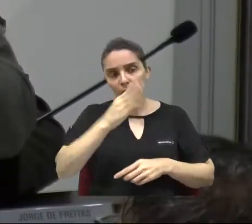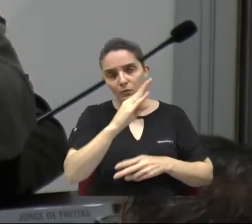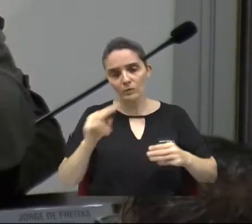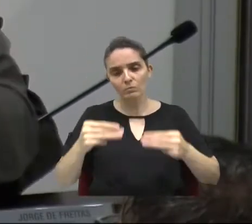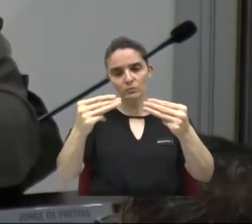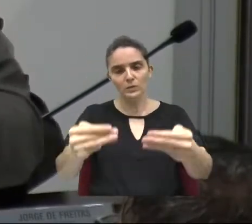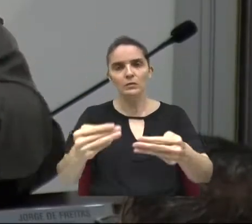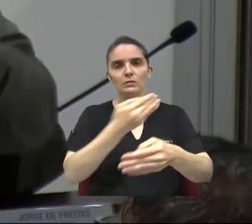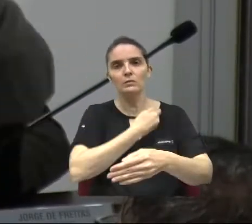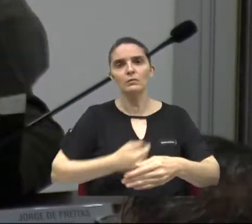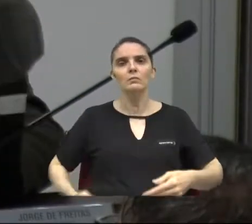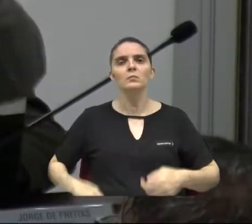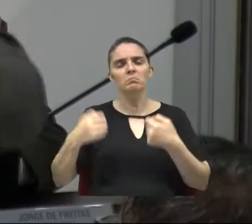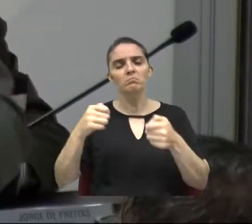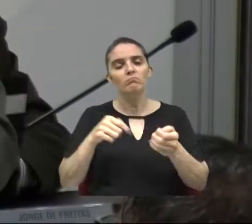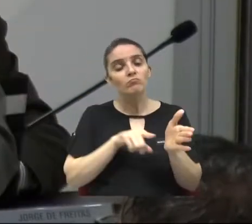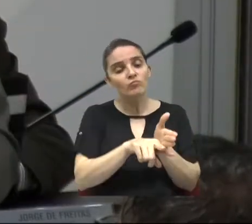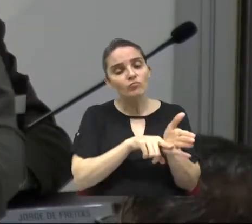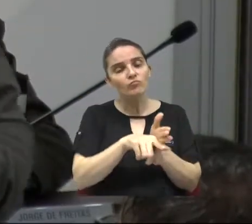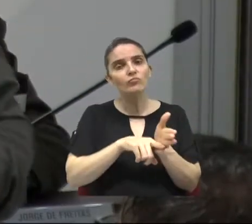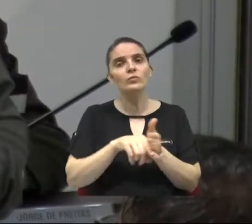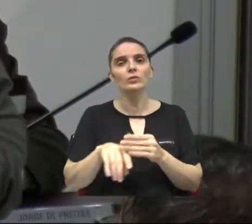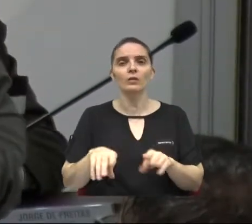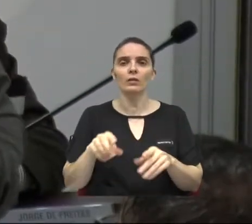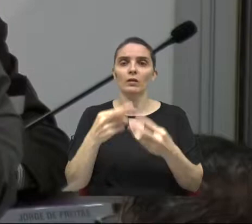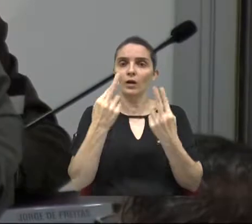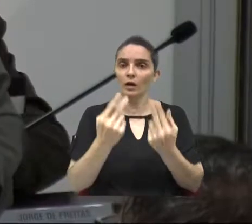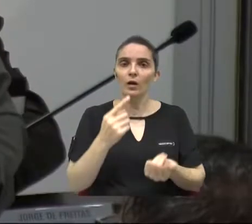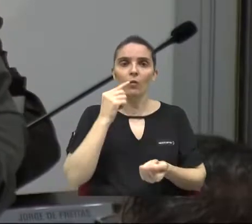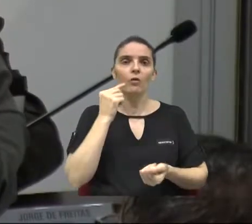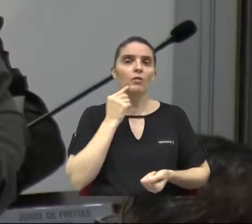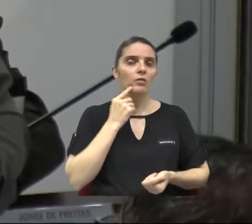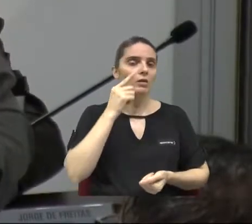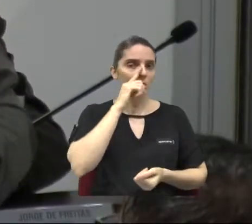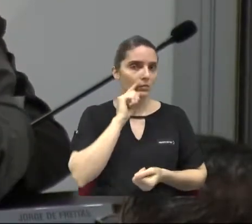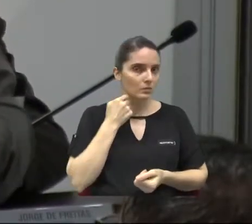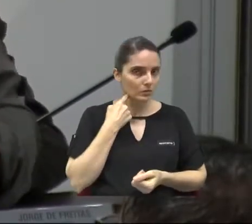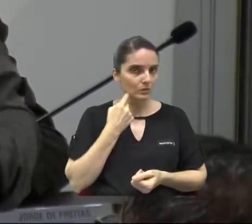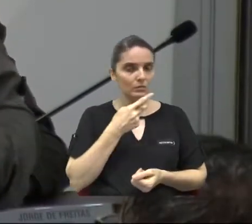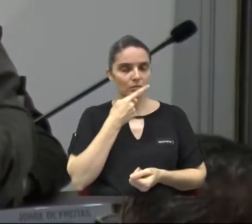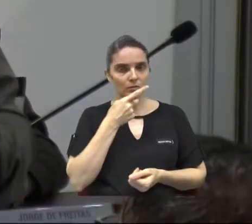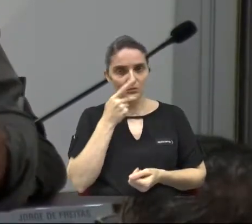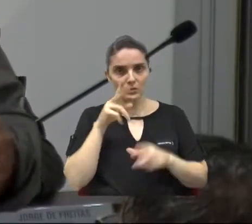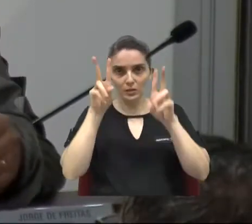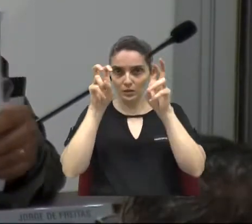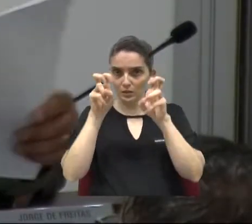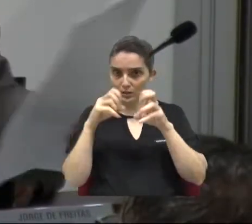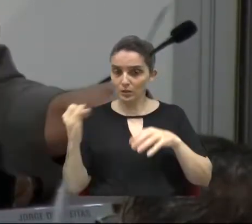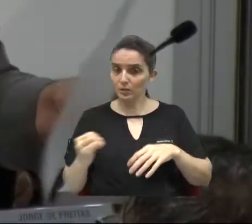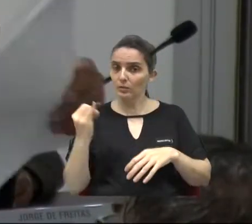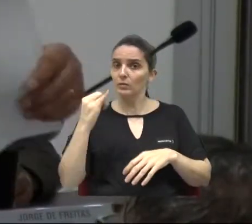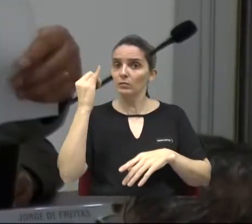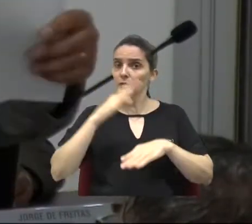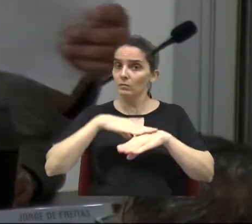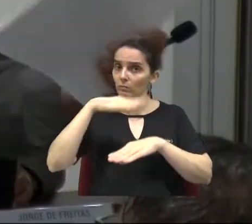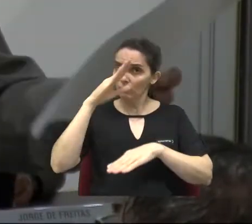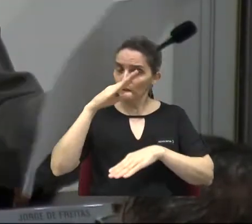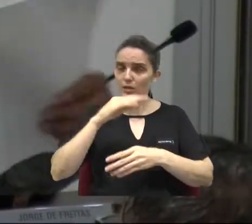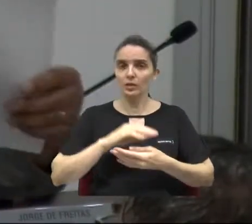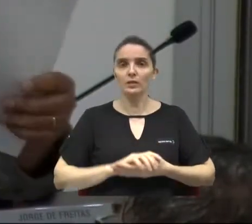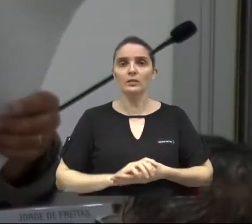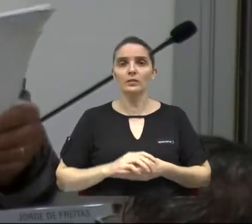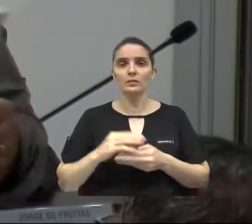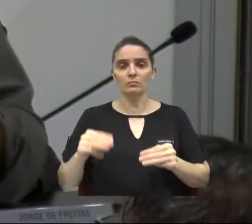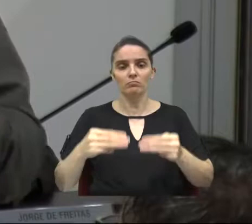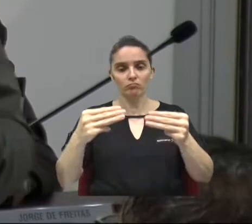investigar assiduamente. Como eu e o pastor Nilton foi falado aqui, que existe assunto mais importante do que uma moção